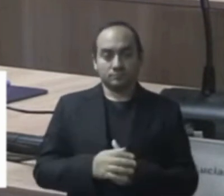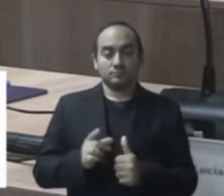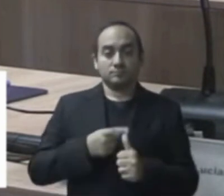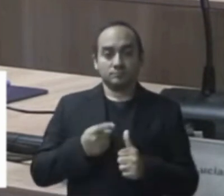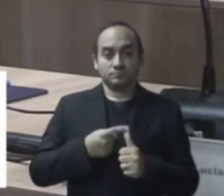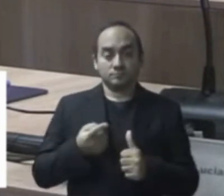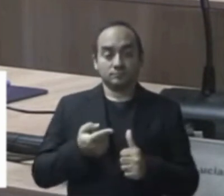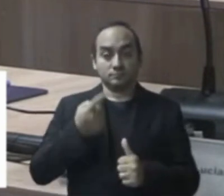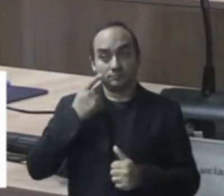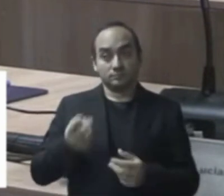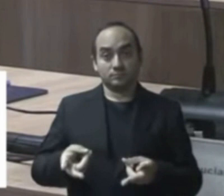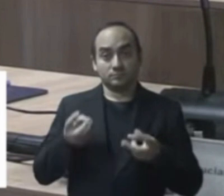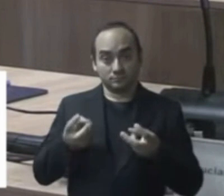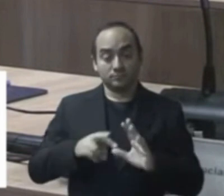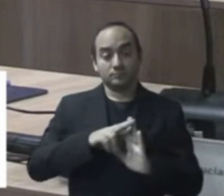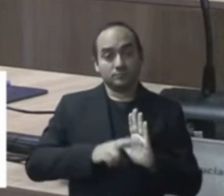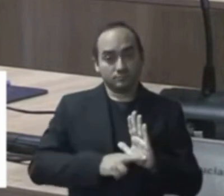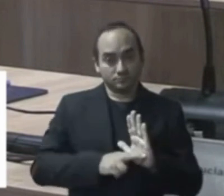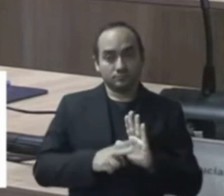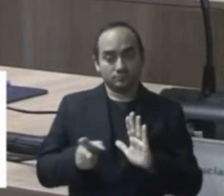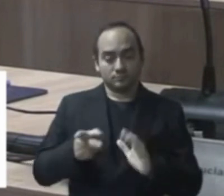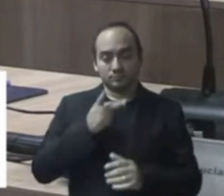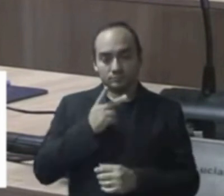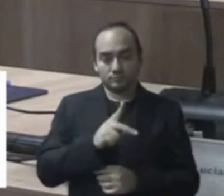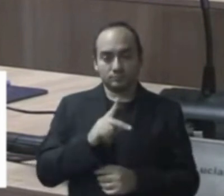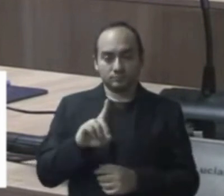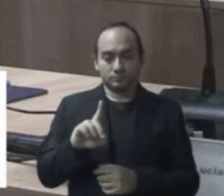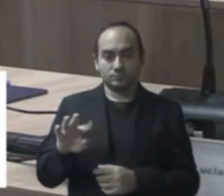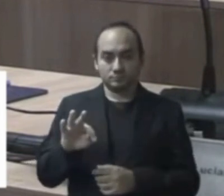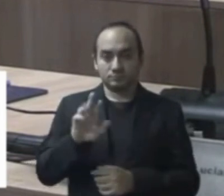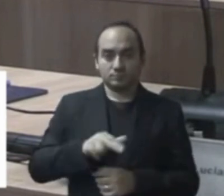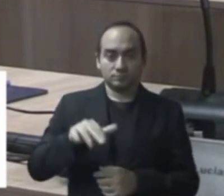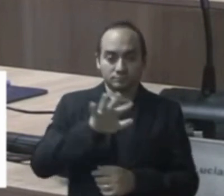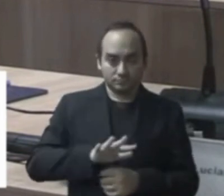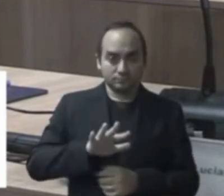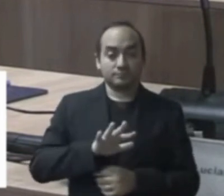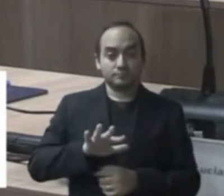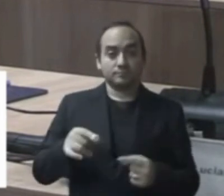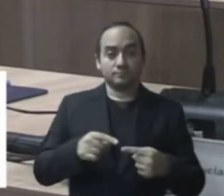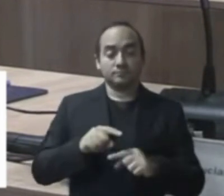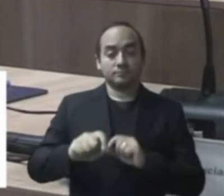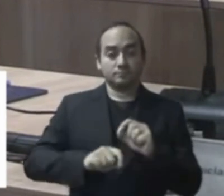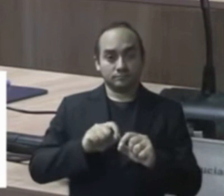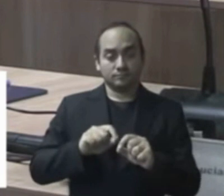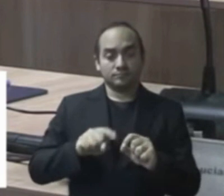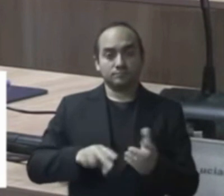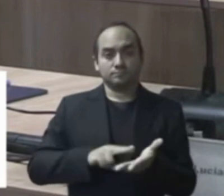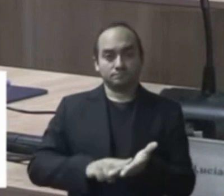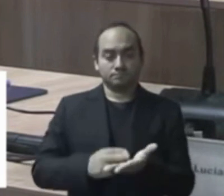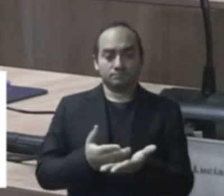Primeiro, inobservância quanto às regras partidárias edificadas pelo PDT Nacional a respeito da expedição de cartas de